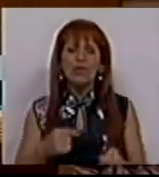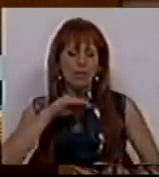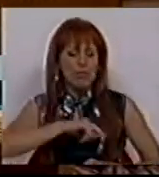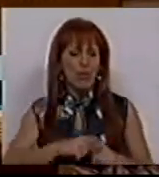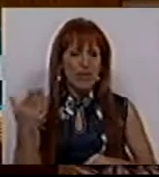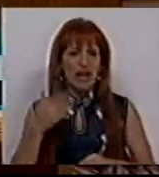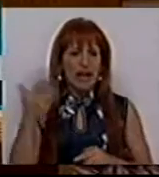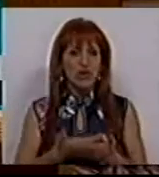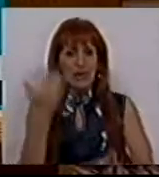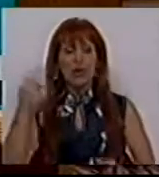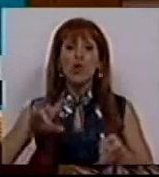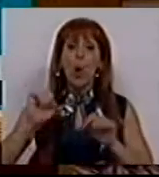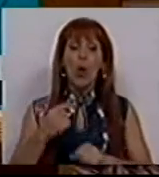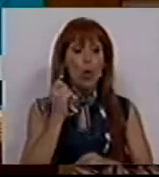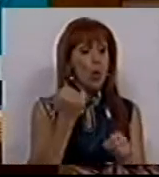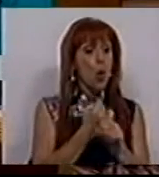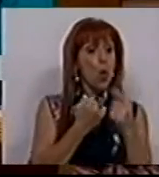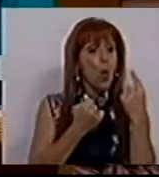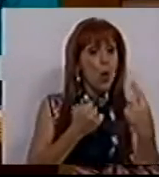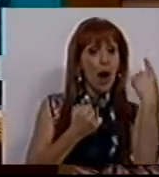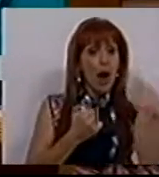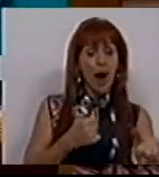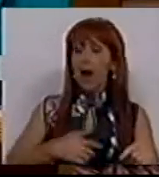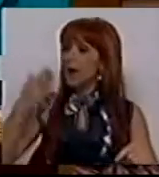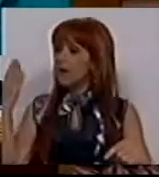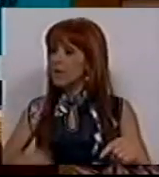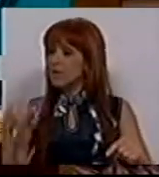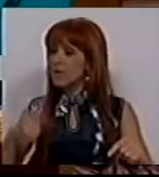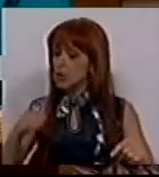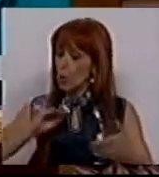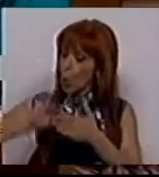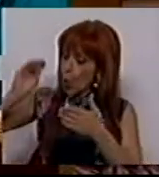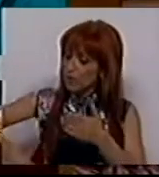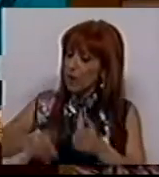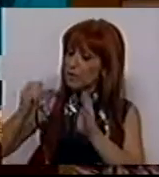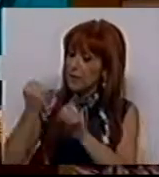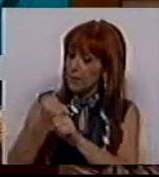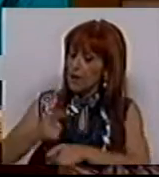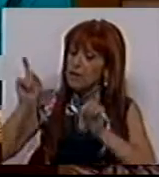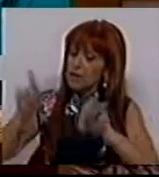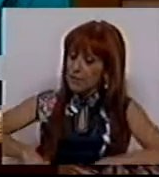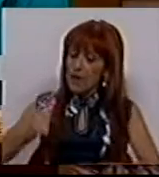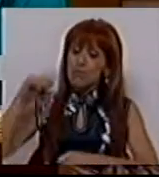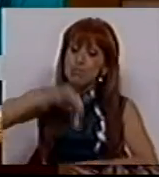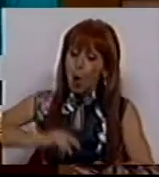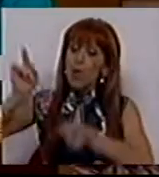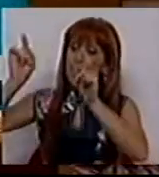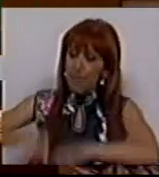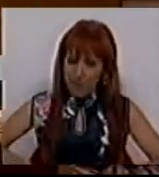salários e direitos. Onde há um posto de trabalho, tem de existir um contrato de trabalho e trabalho